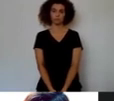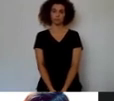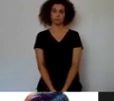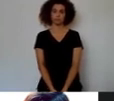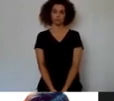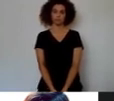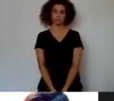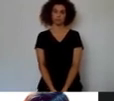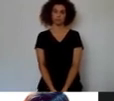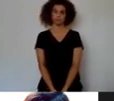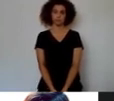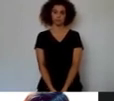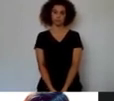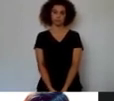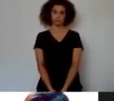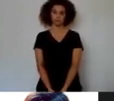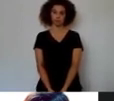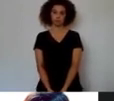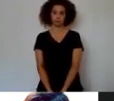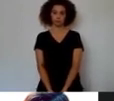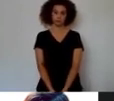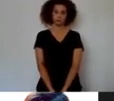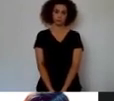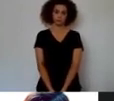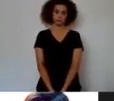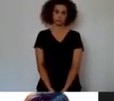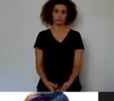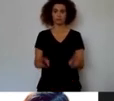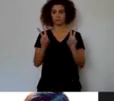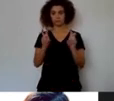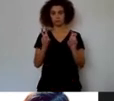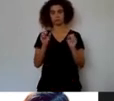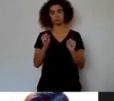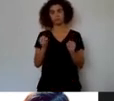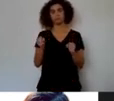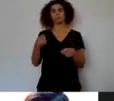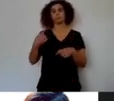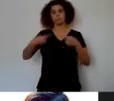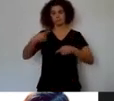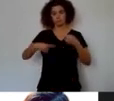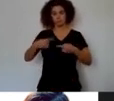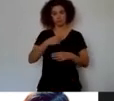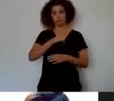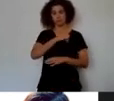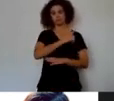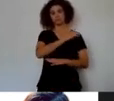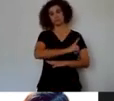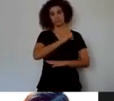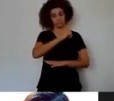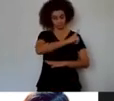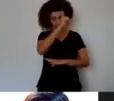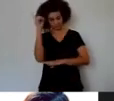Eu acho que a gente já, assim, né, esse tema é um tema que a gente poderia ficar aqui o dia inteiro e ainda não esgotar,